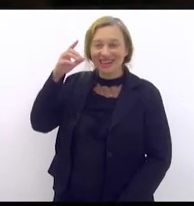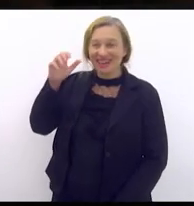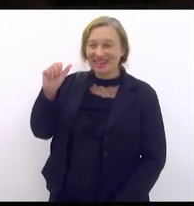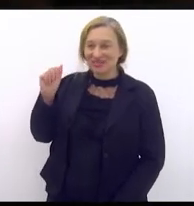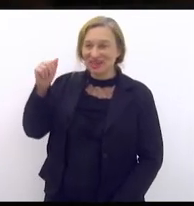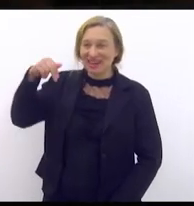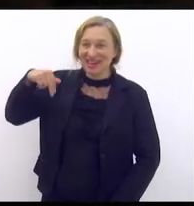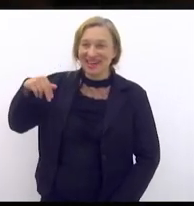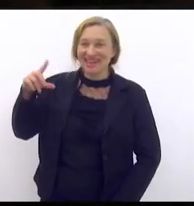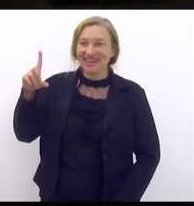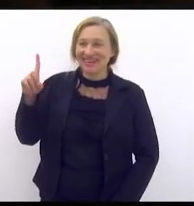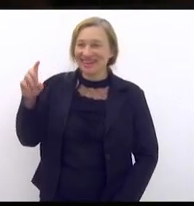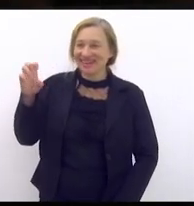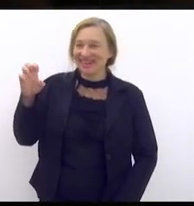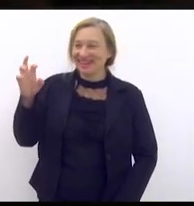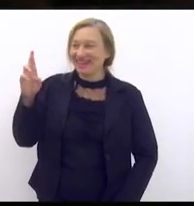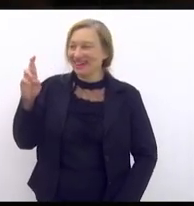Moraes